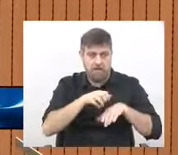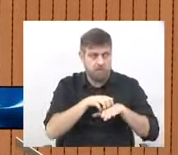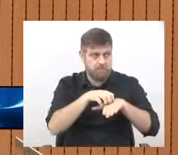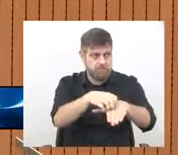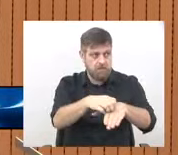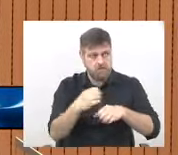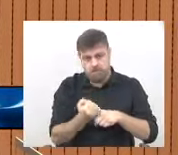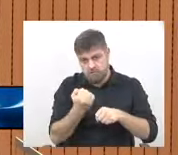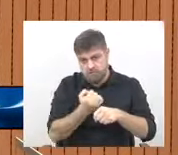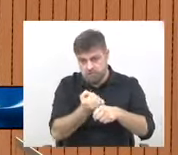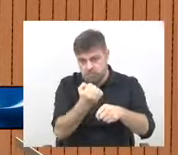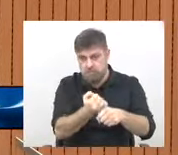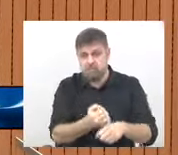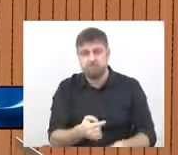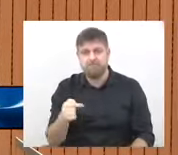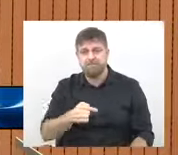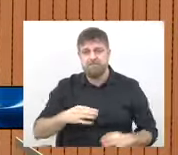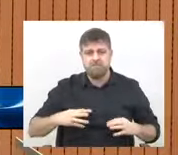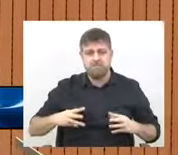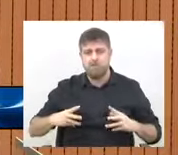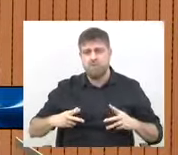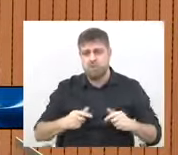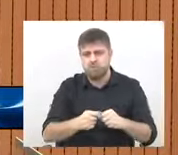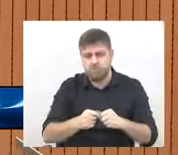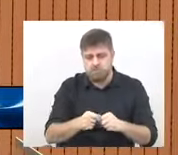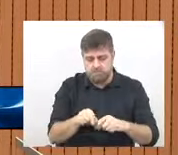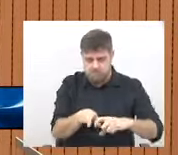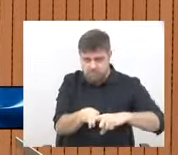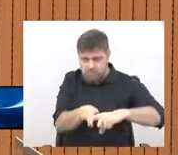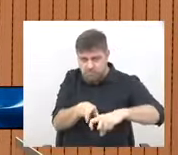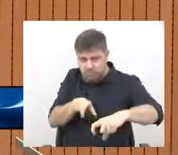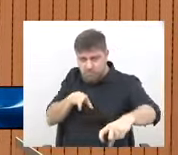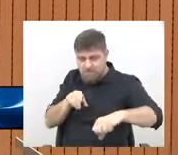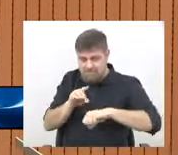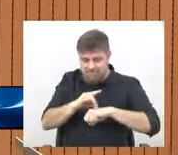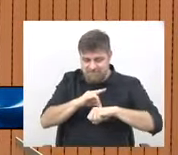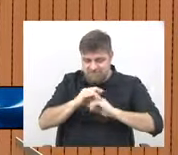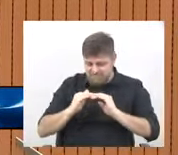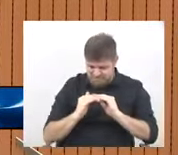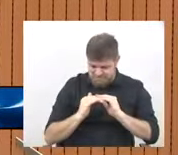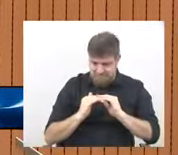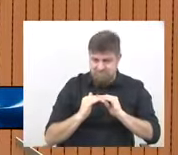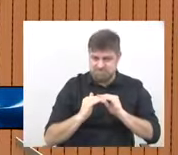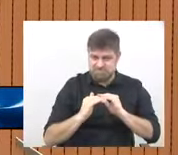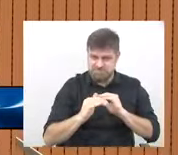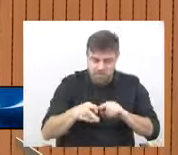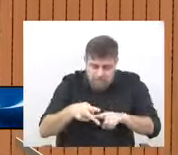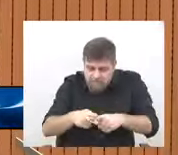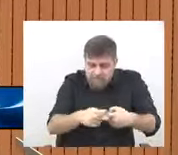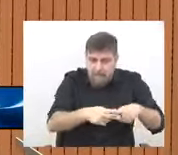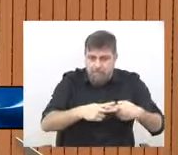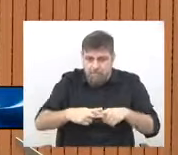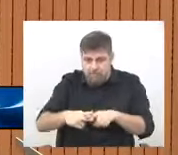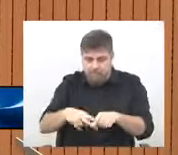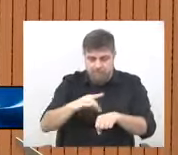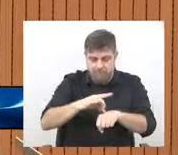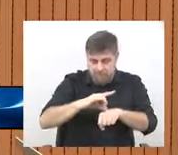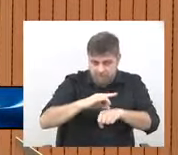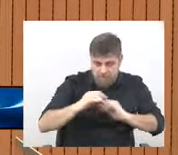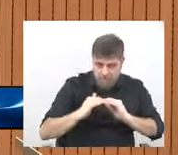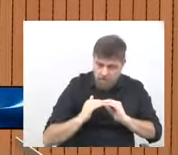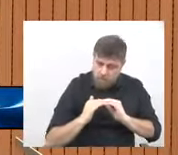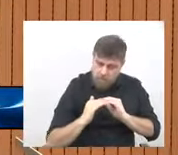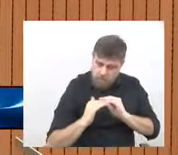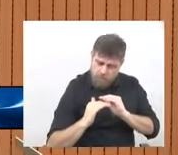obras, todo esse trecho ele será recapeado, será refeito, não será recapeado, ele será refeito